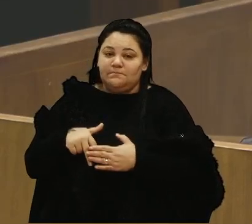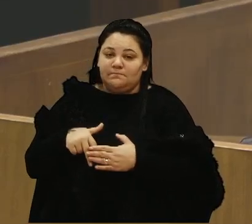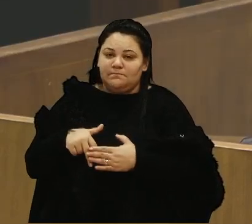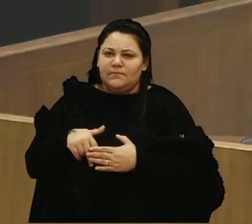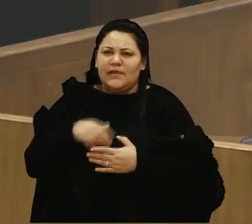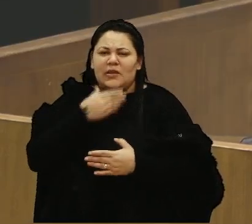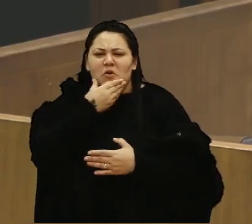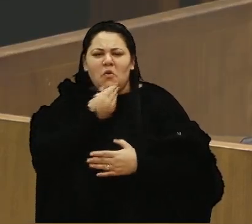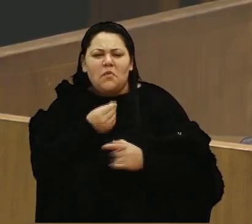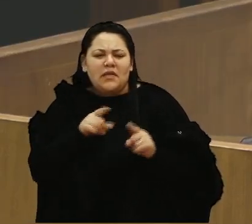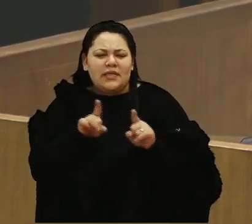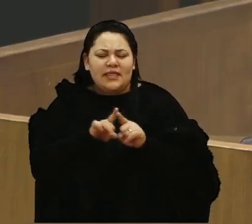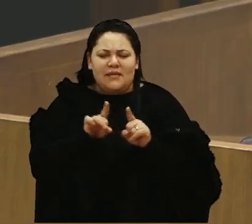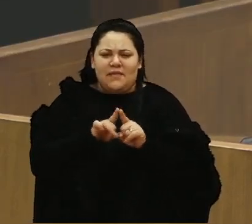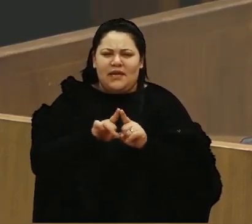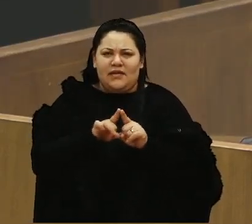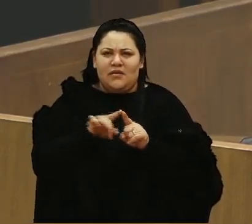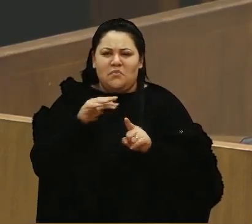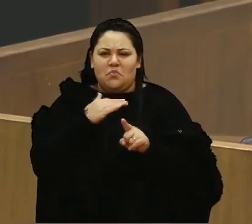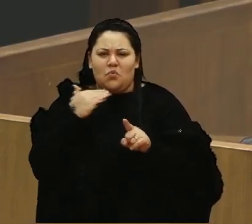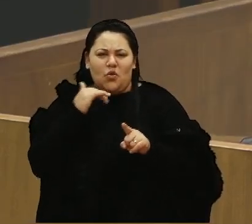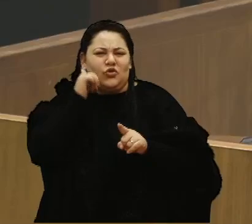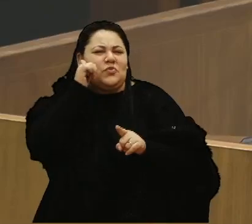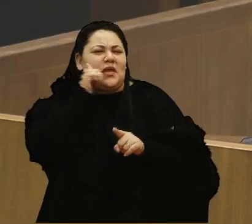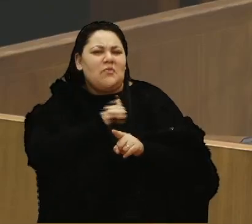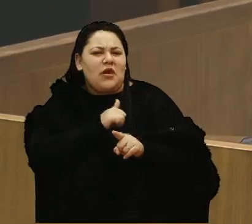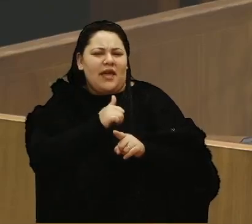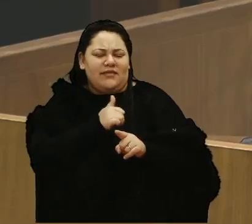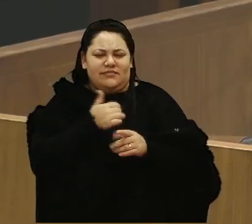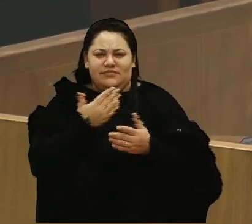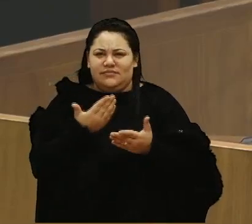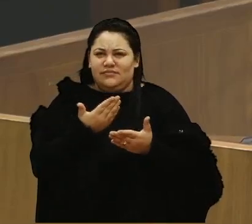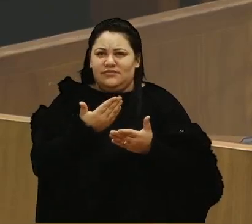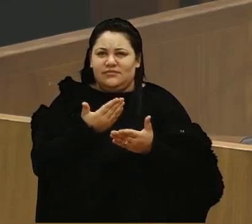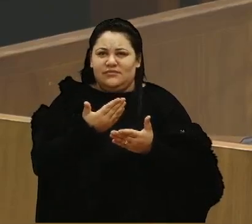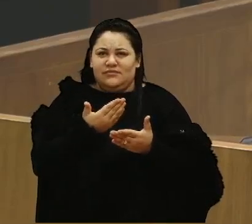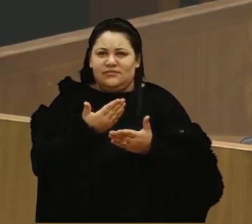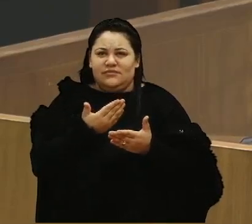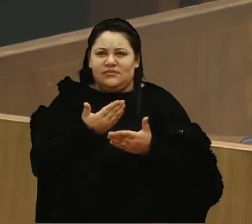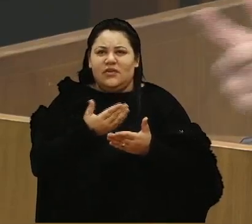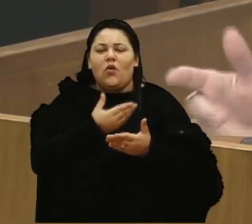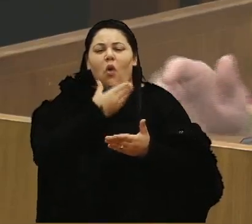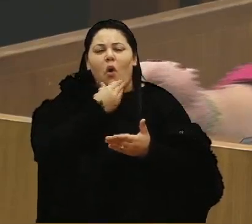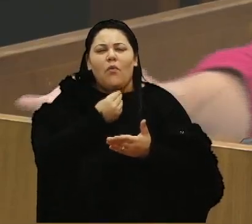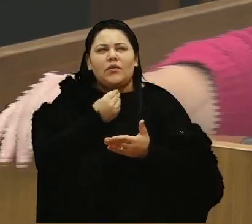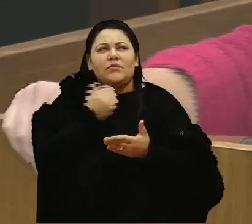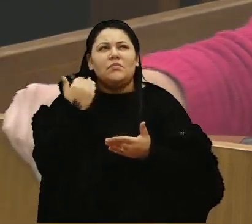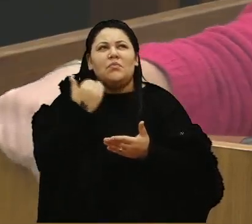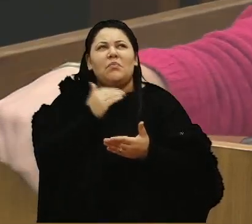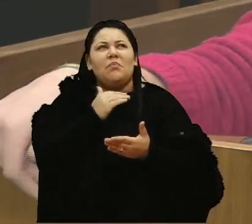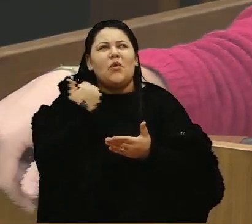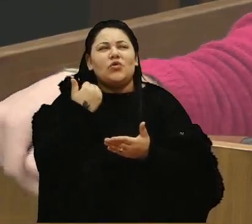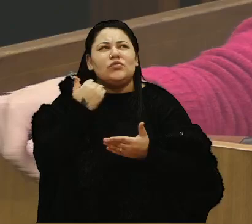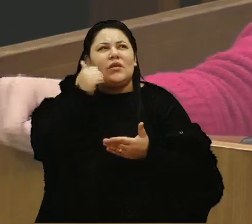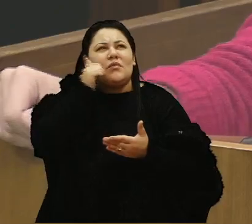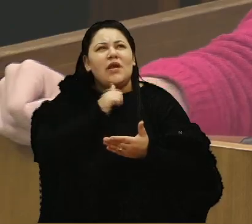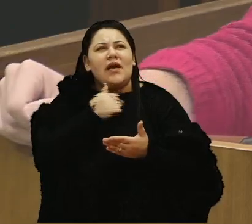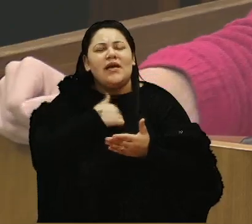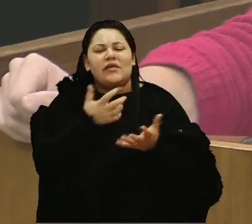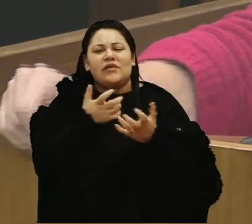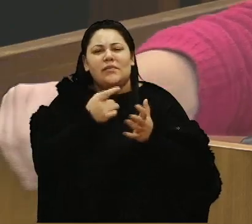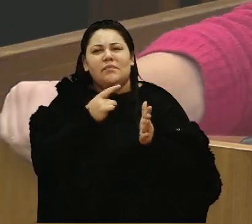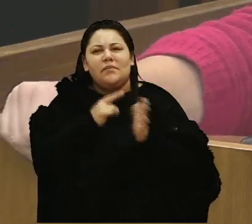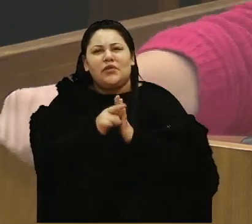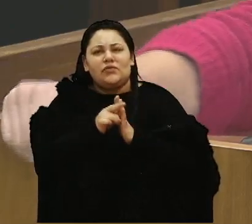homens também são mortos pelas mulheres. Os homens também são mortos pelas mulheres. E aí eu queria perguntar ao colega qual